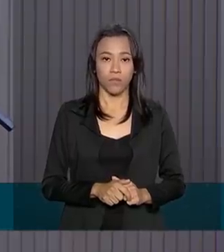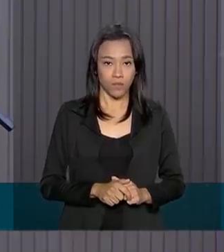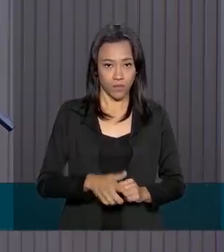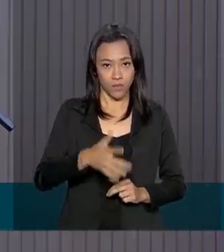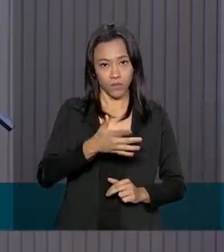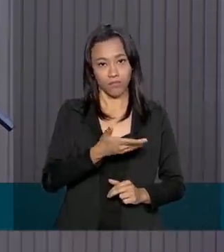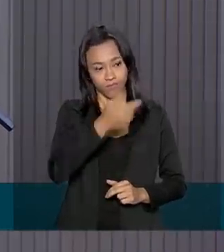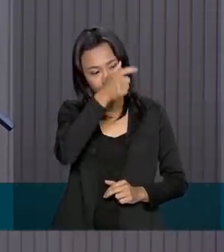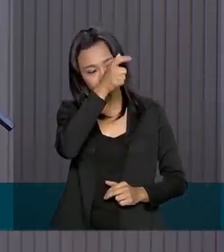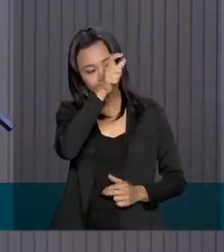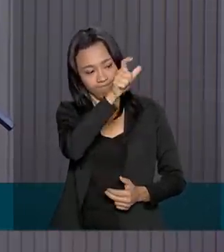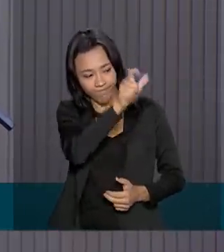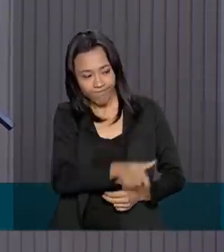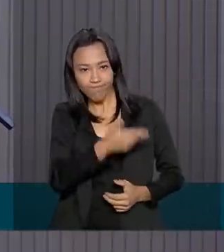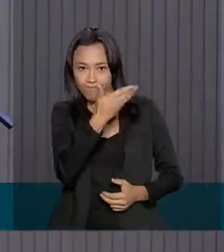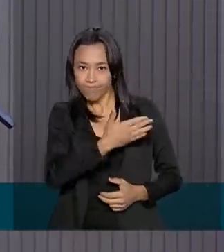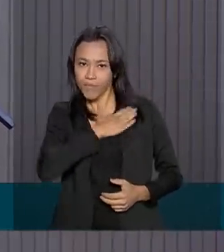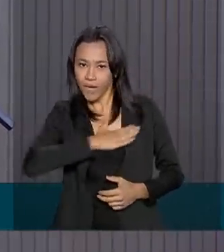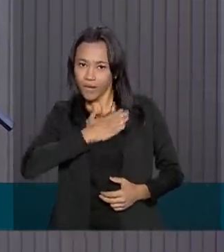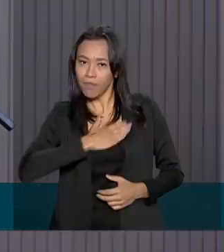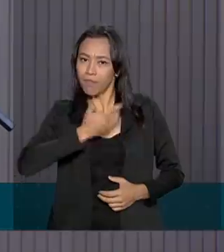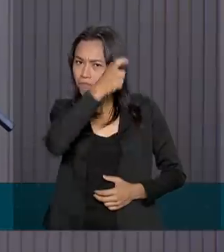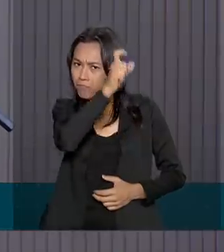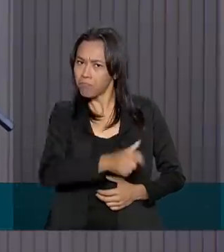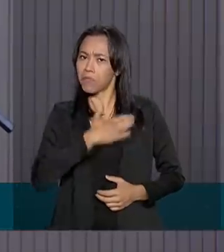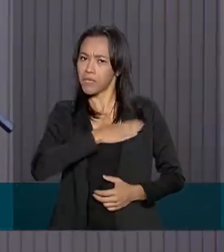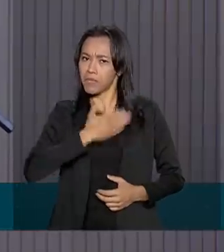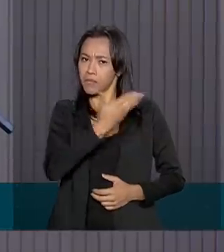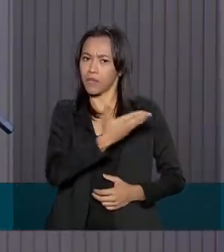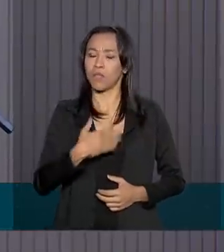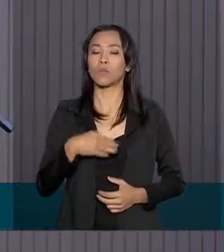prezado Silas Malafaia, o senhor falou aqui em tecnologia de água de Israel.